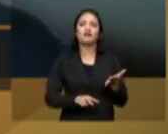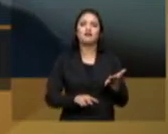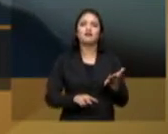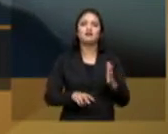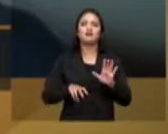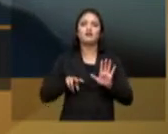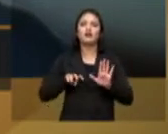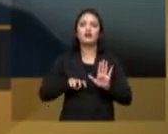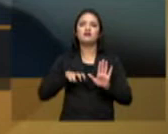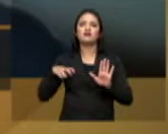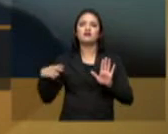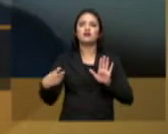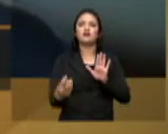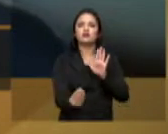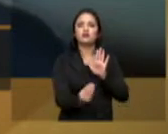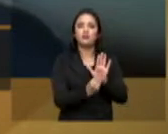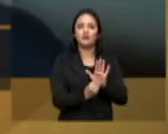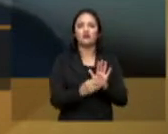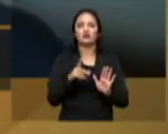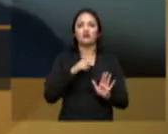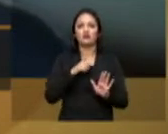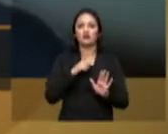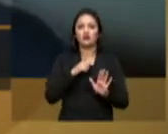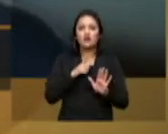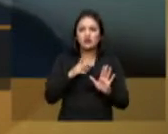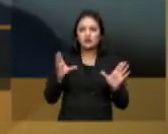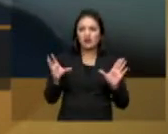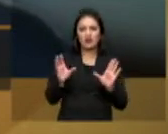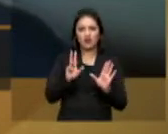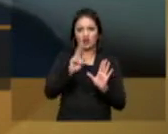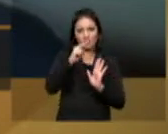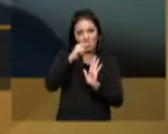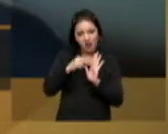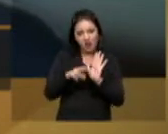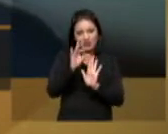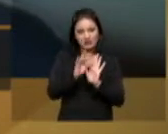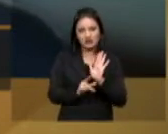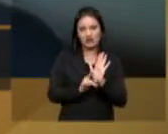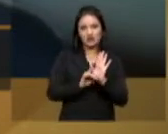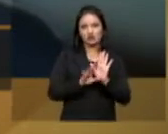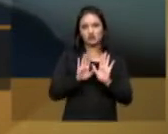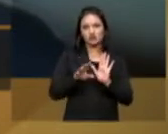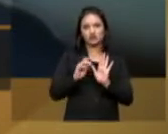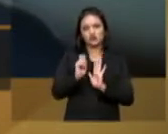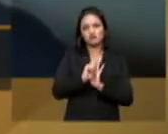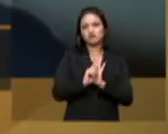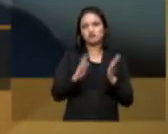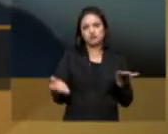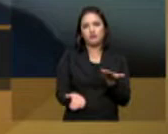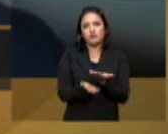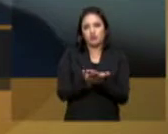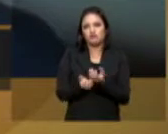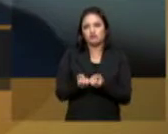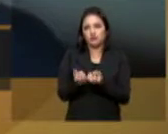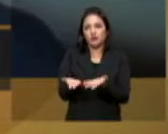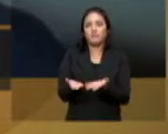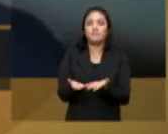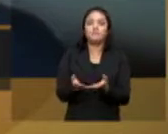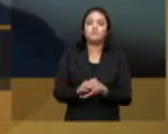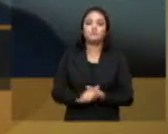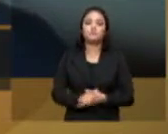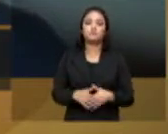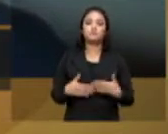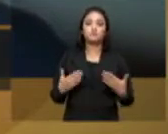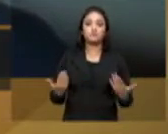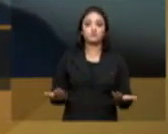encontra no relatório mais descritivo que farei a juntar. Alega a